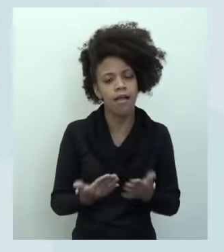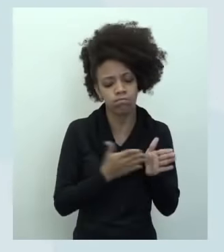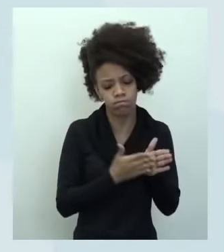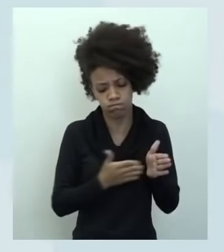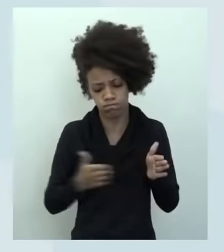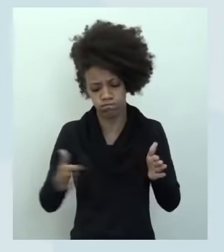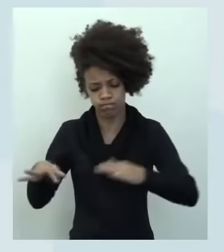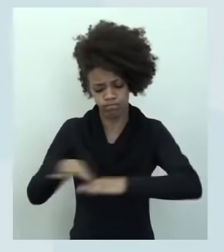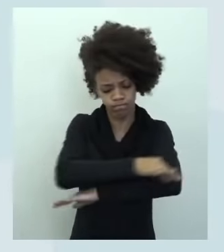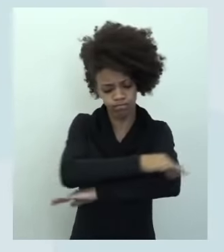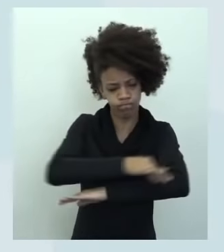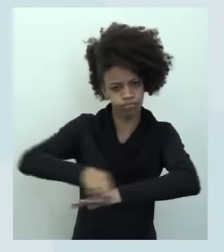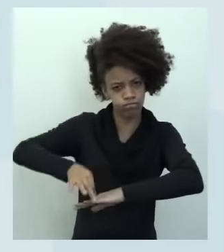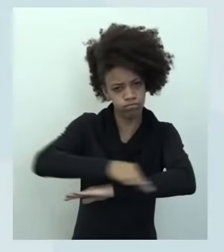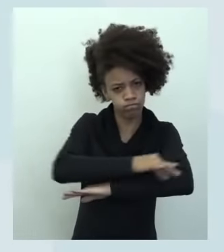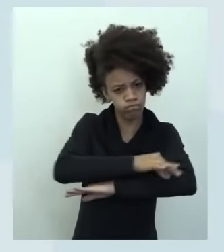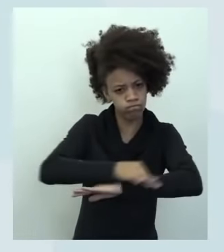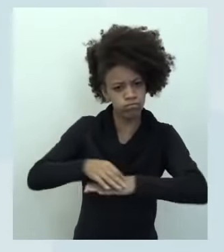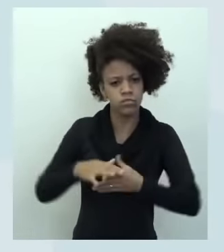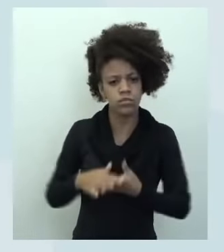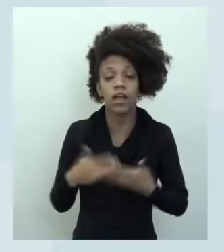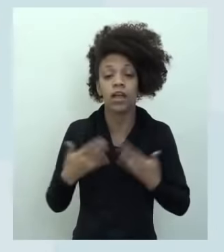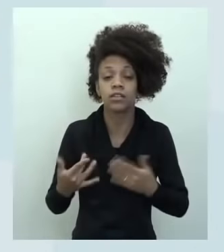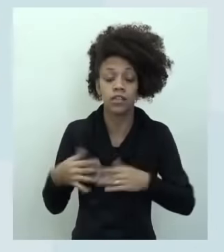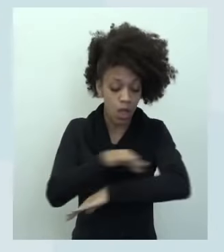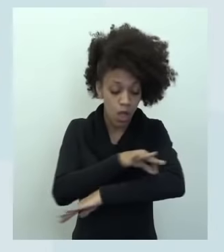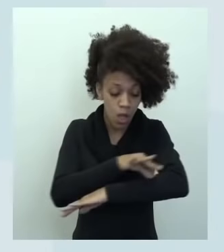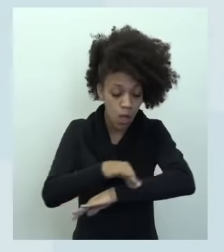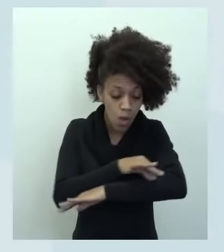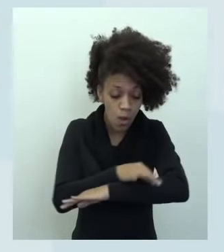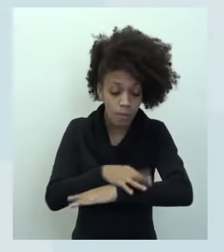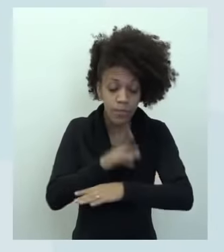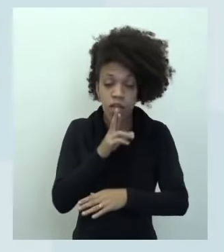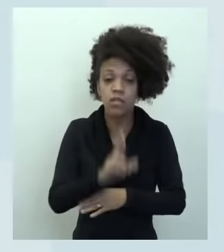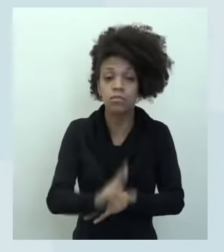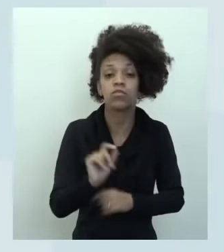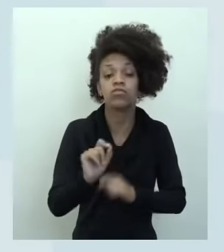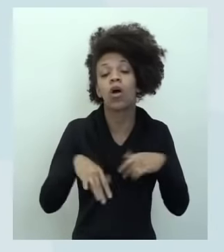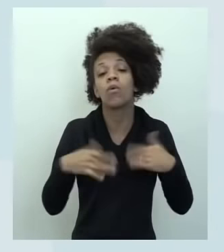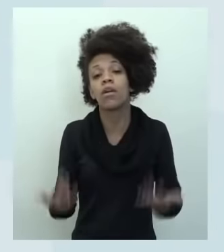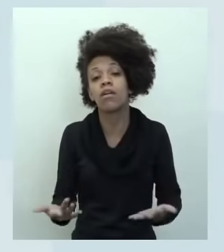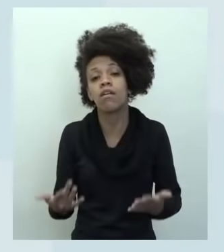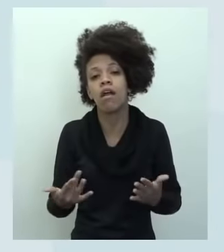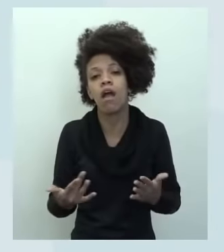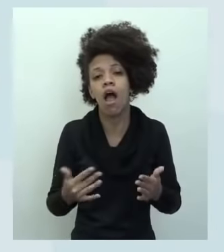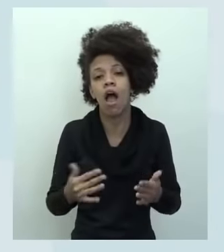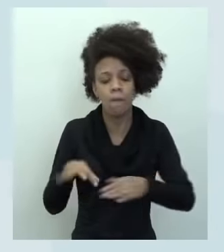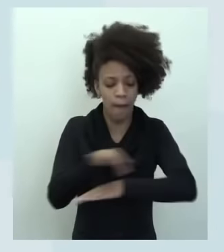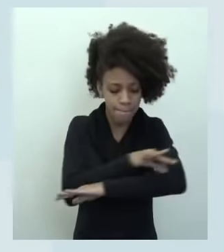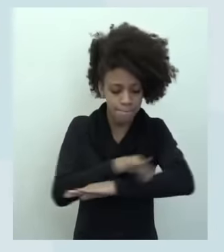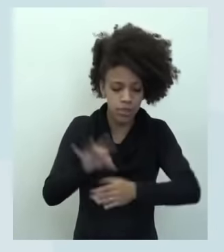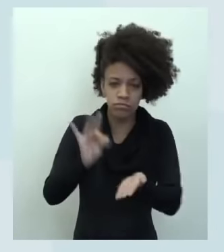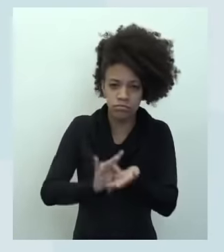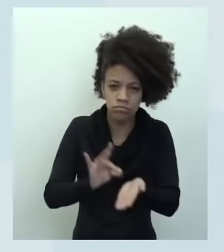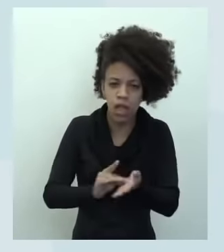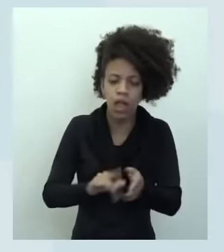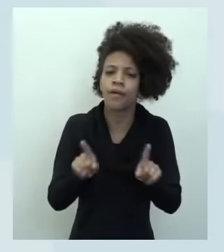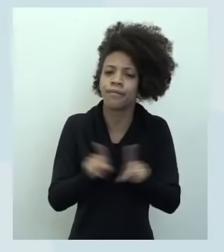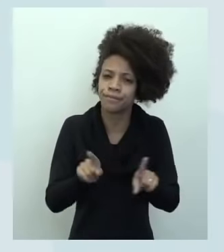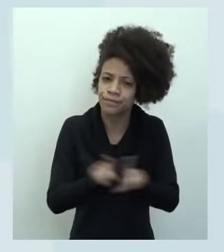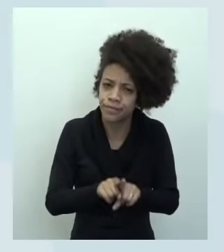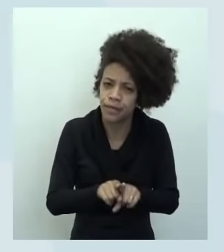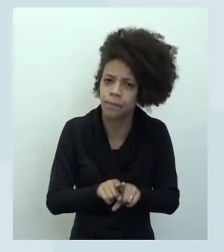reta, que uma unidade medida na reta corresponde a uma determinada medida real. Também é uma definição do